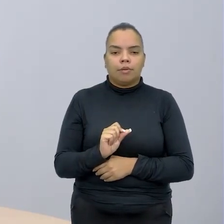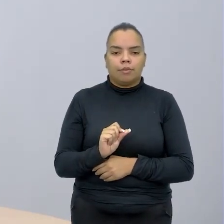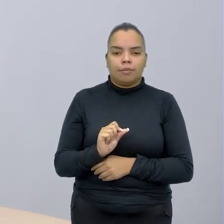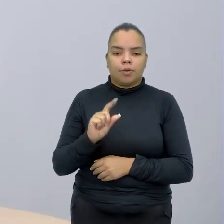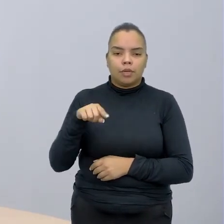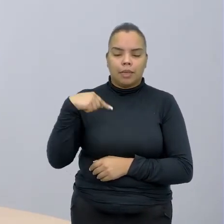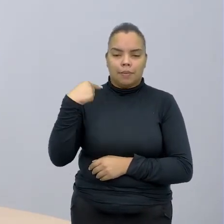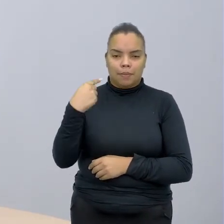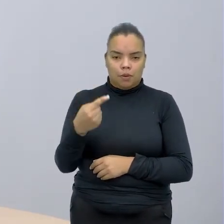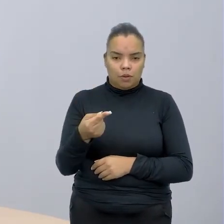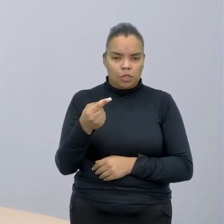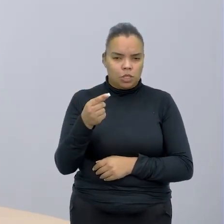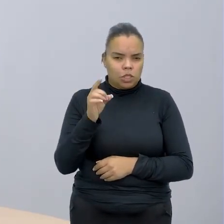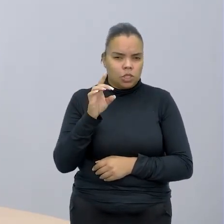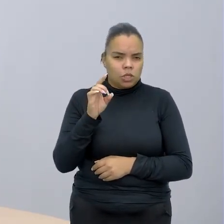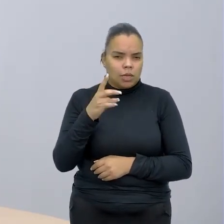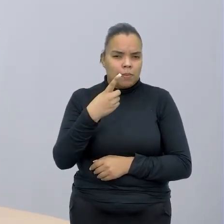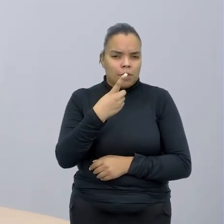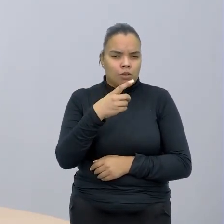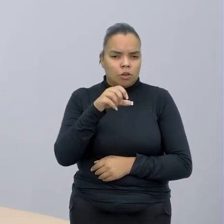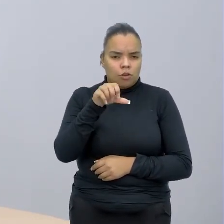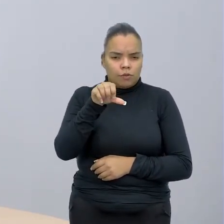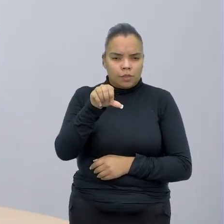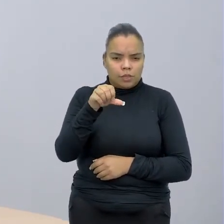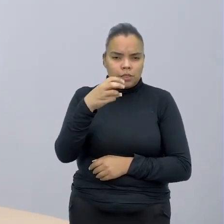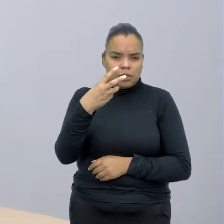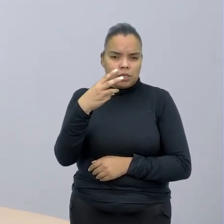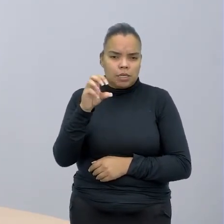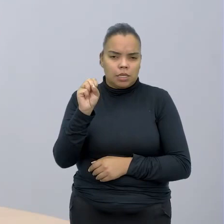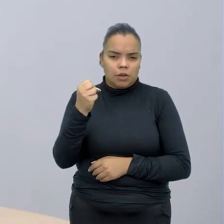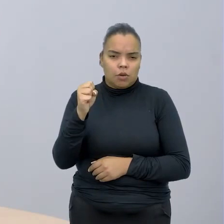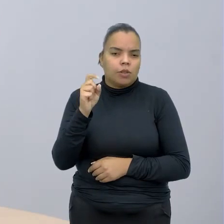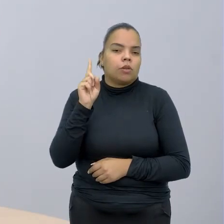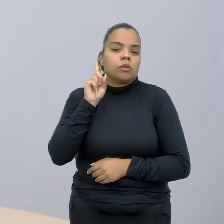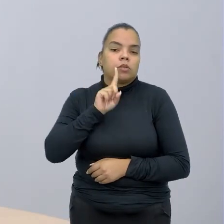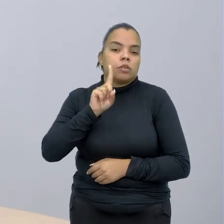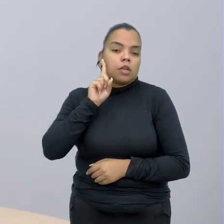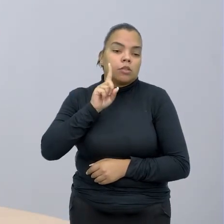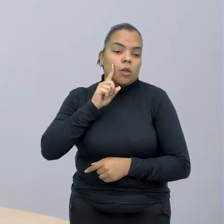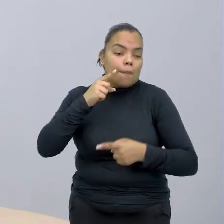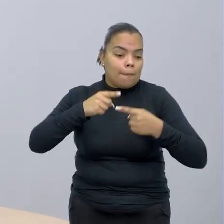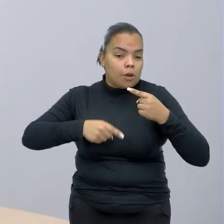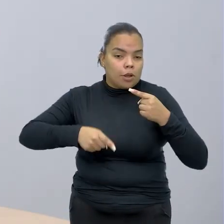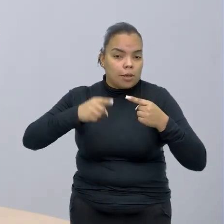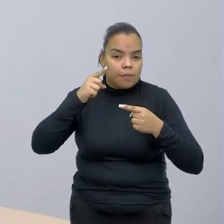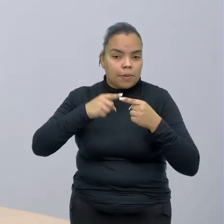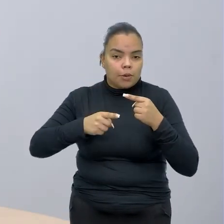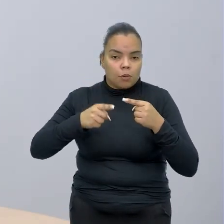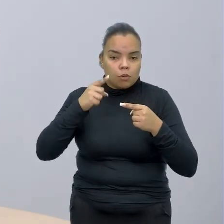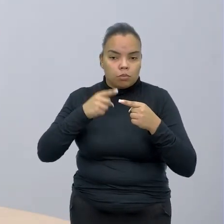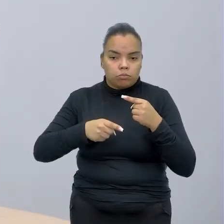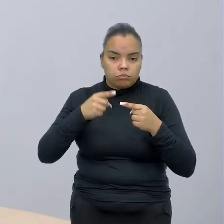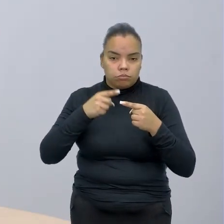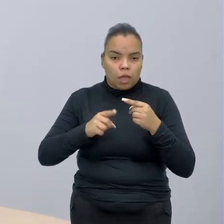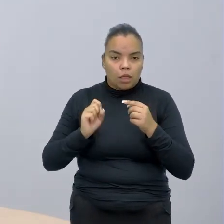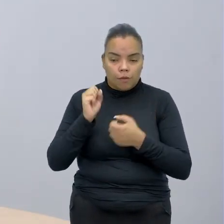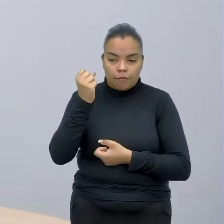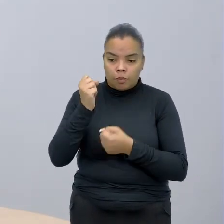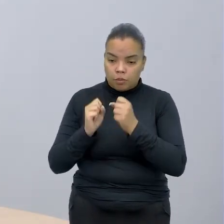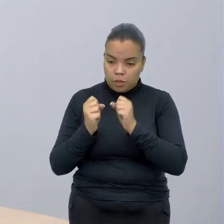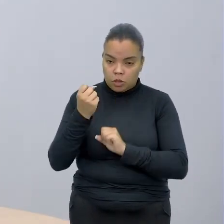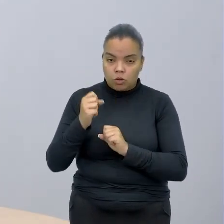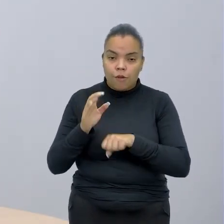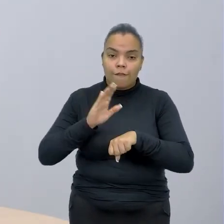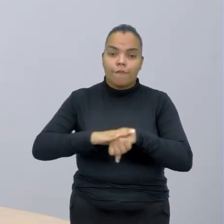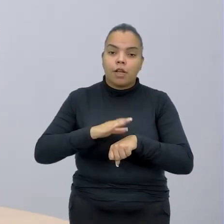que depois, só em acho que em 1938, que os Estados Unidos que proibiu tudo isso, que foi um golpe para essas indústrias, e